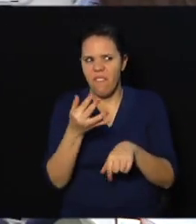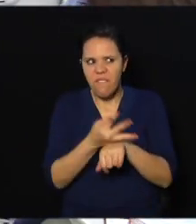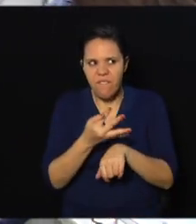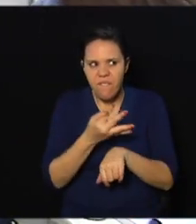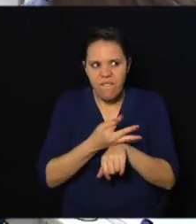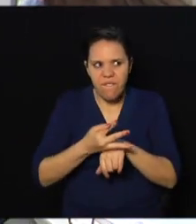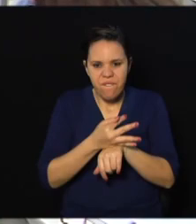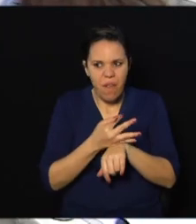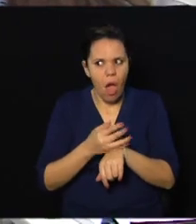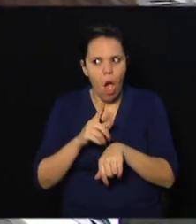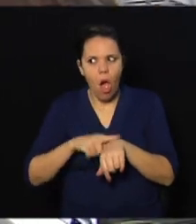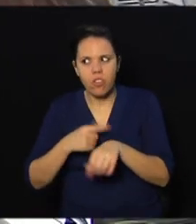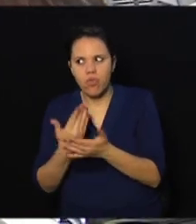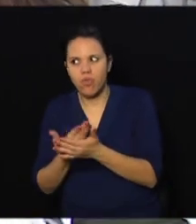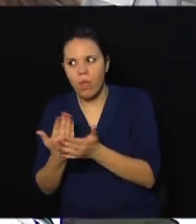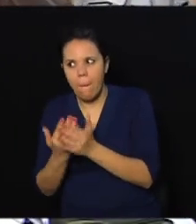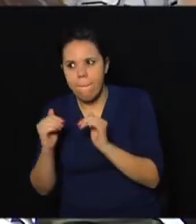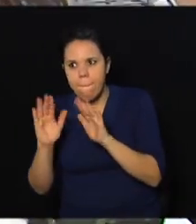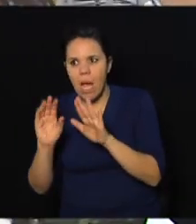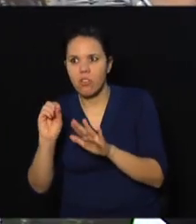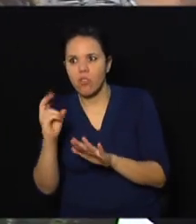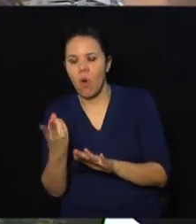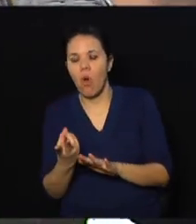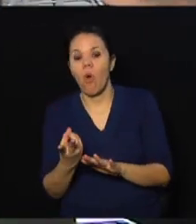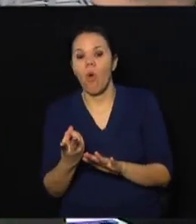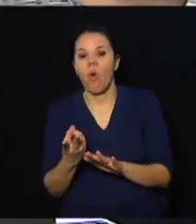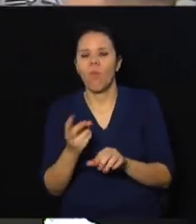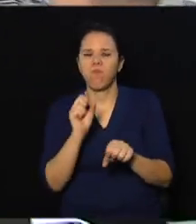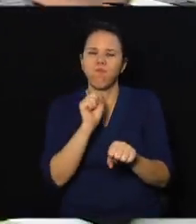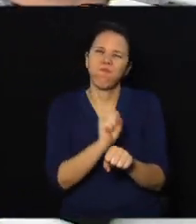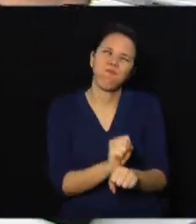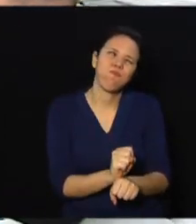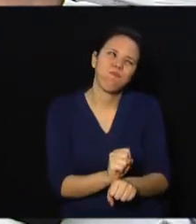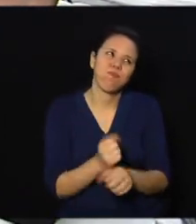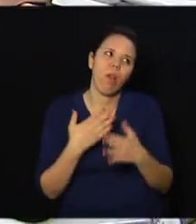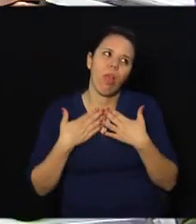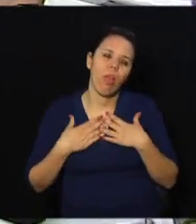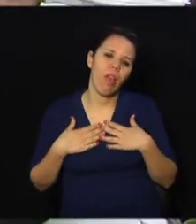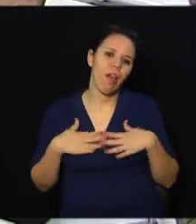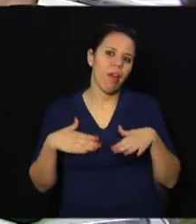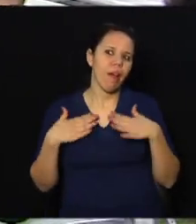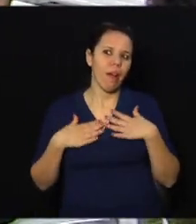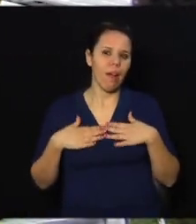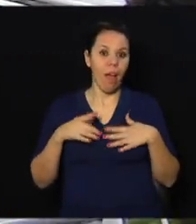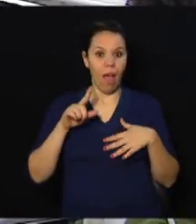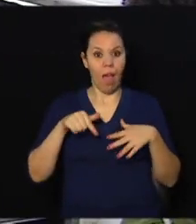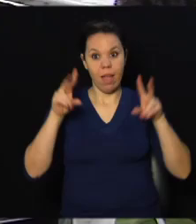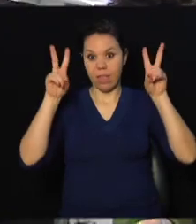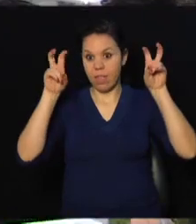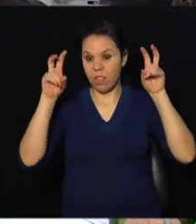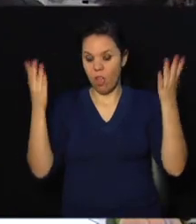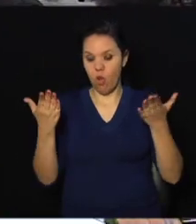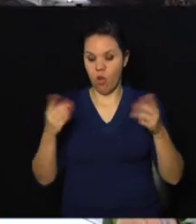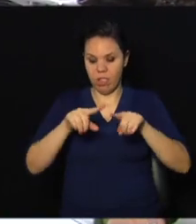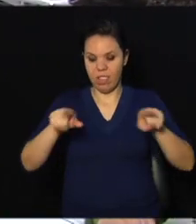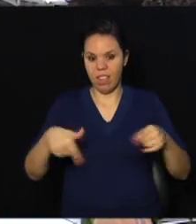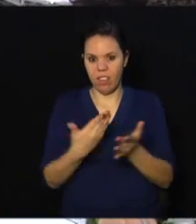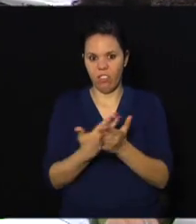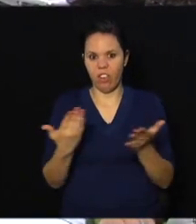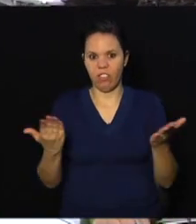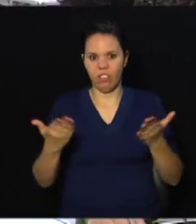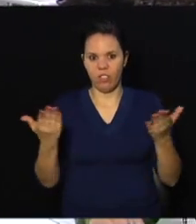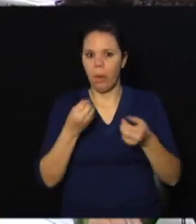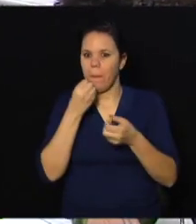de estudar mais ou colocar um pouquinho o pé no freio e descansar? Esse é o assunto do Sala de Aula de